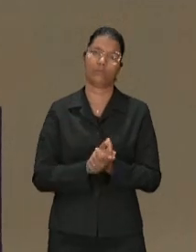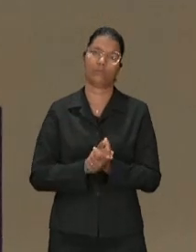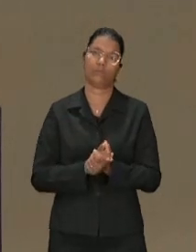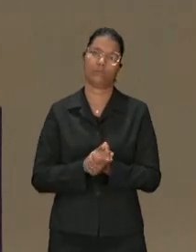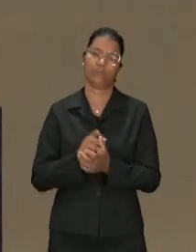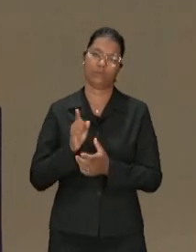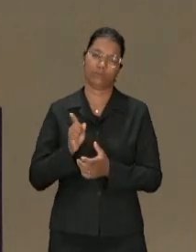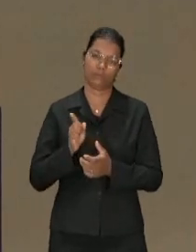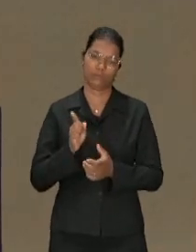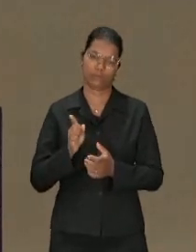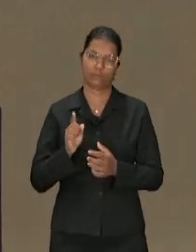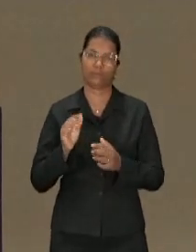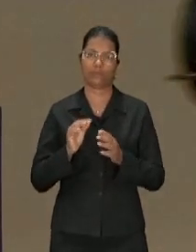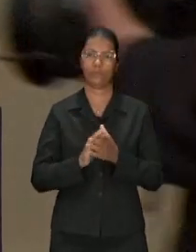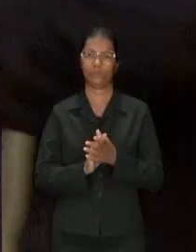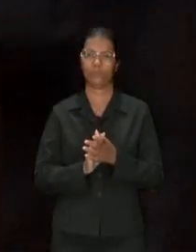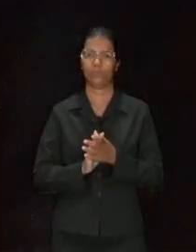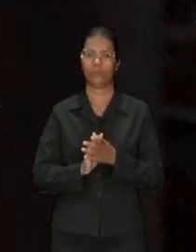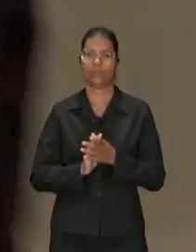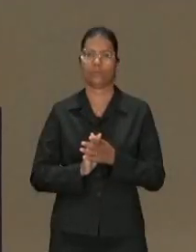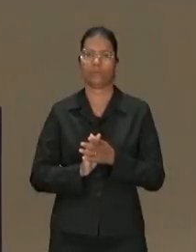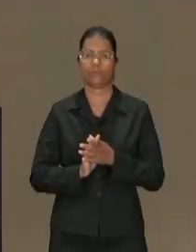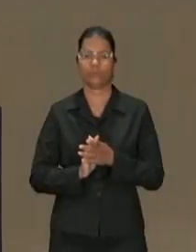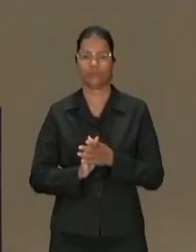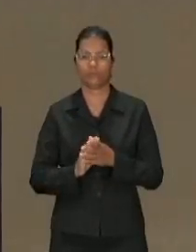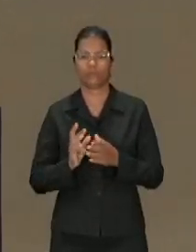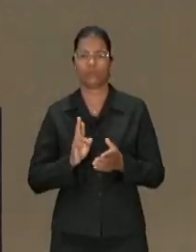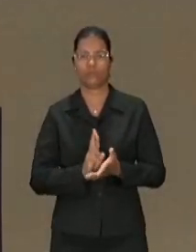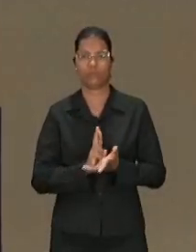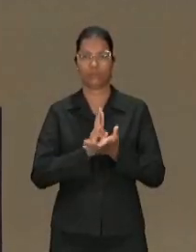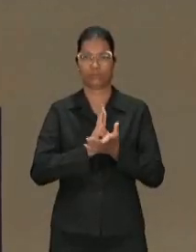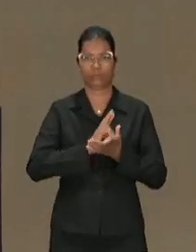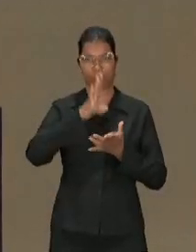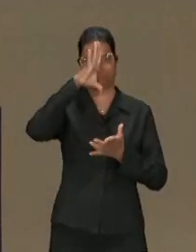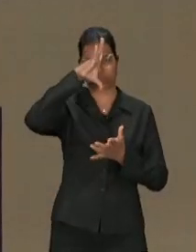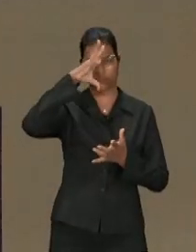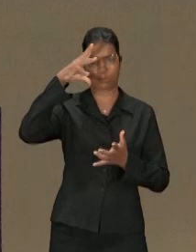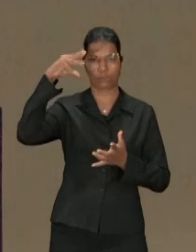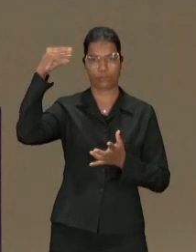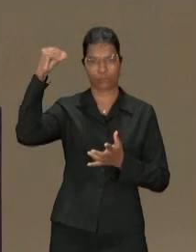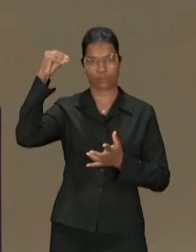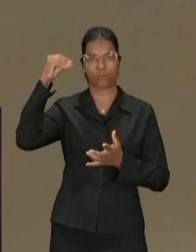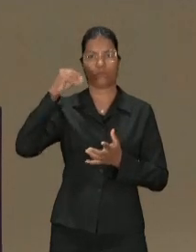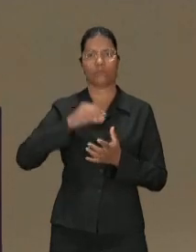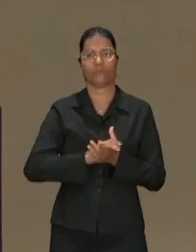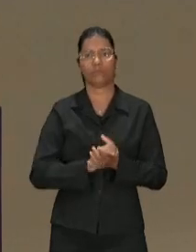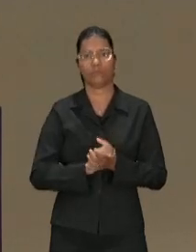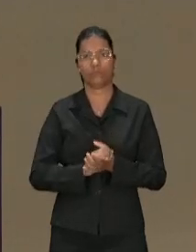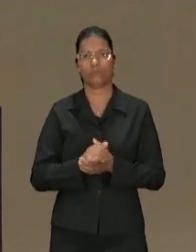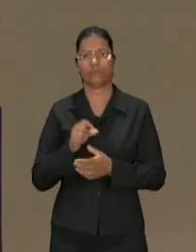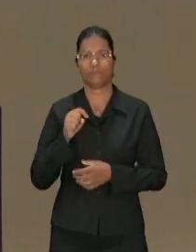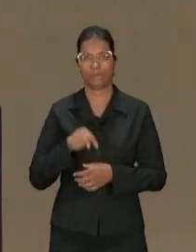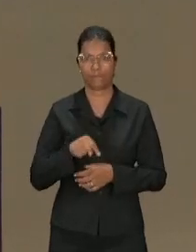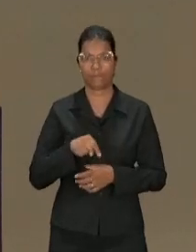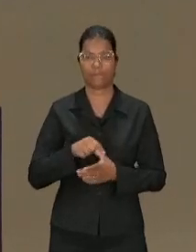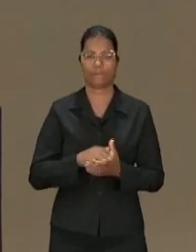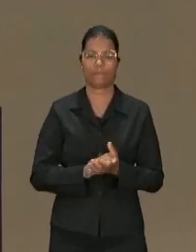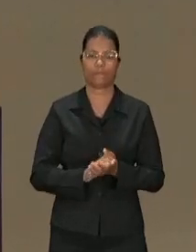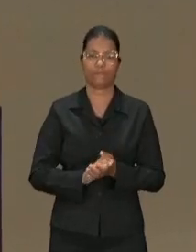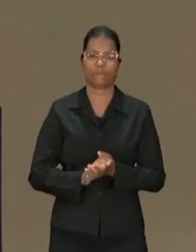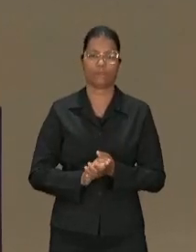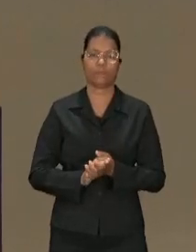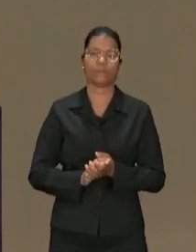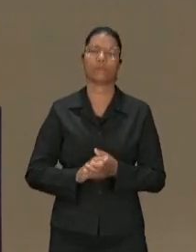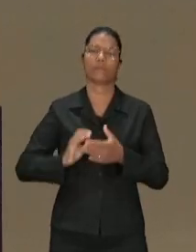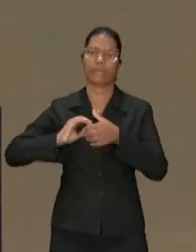que representa Mato Grosso na Seara Nacional, em seu nome cumprimento todos os